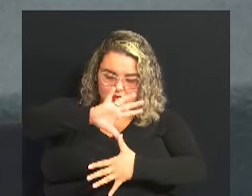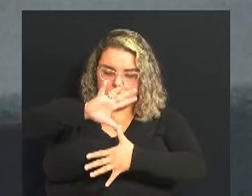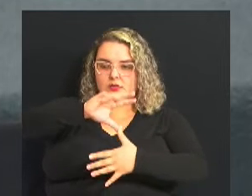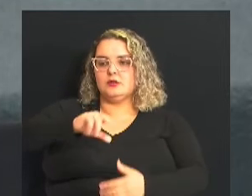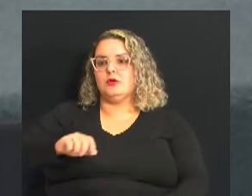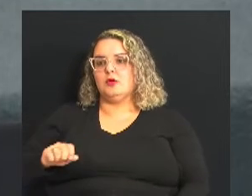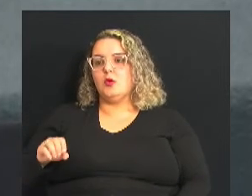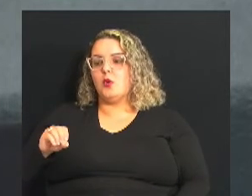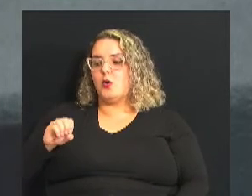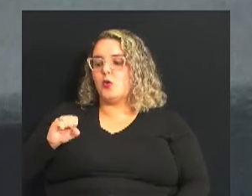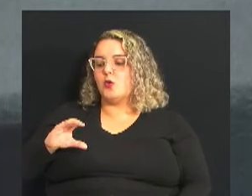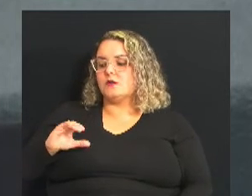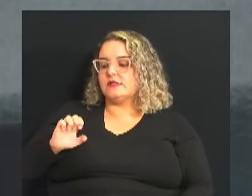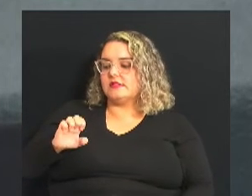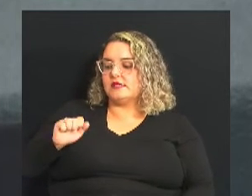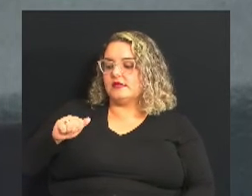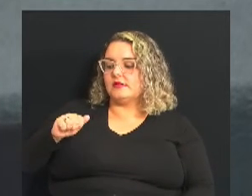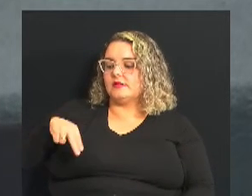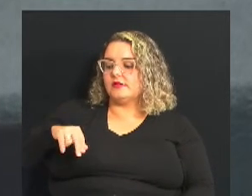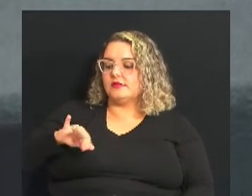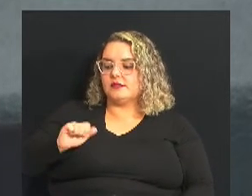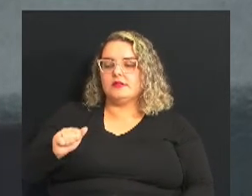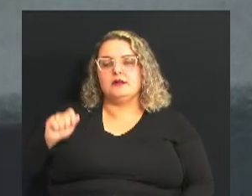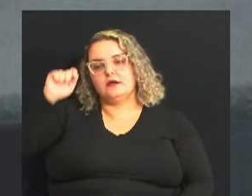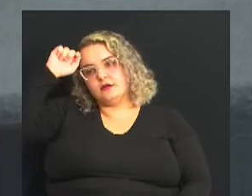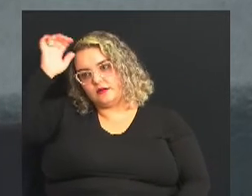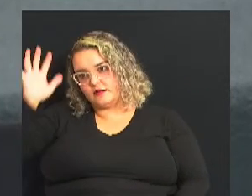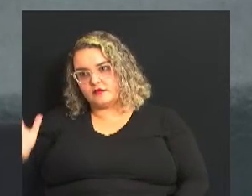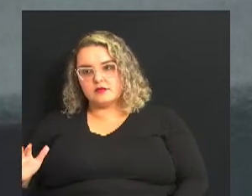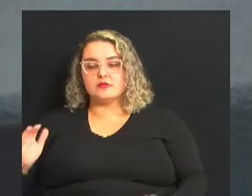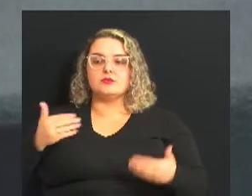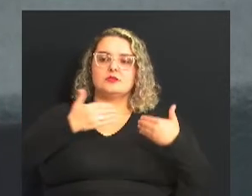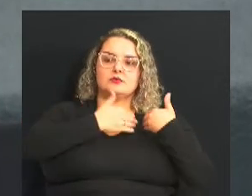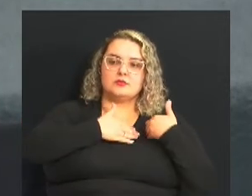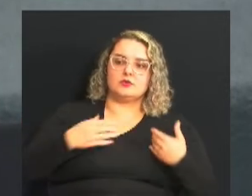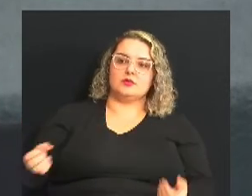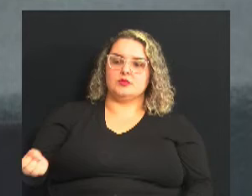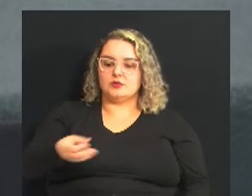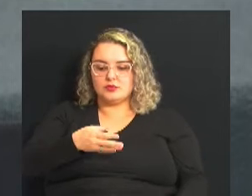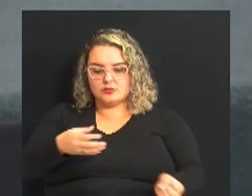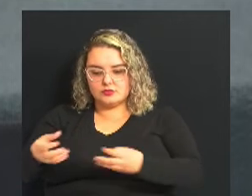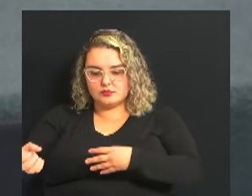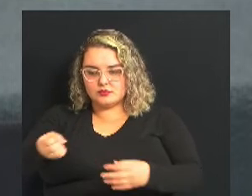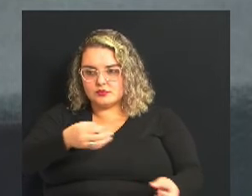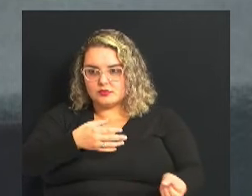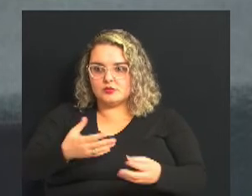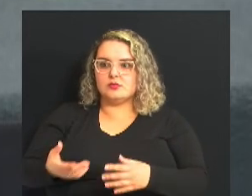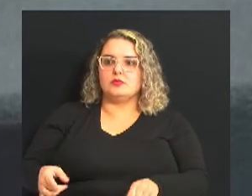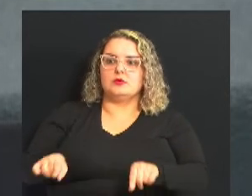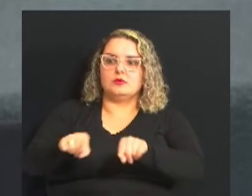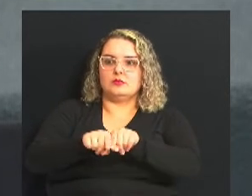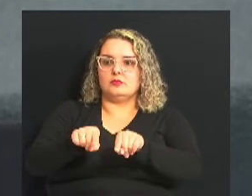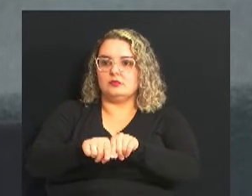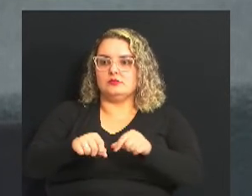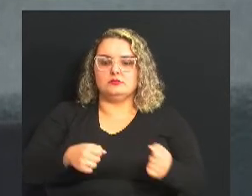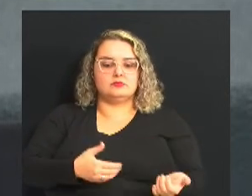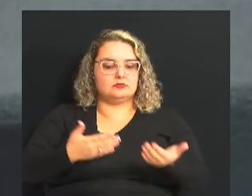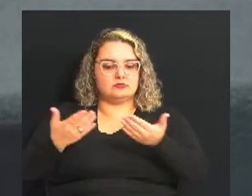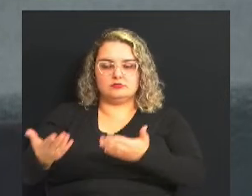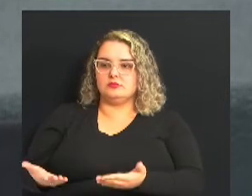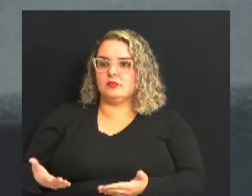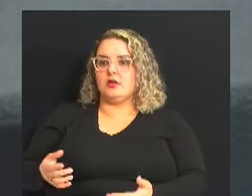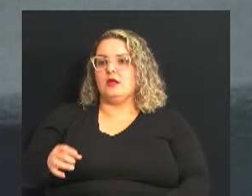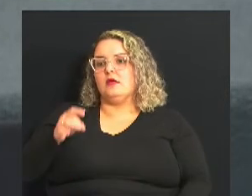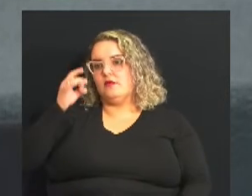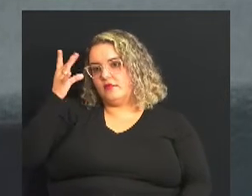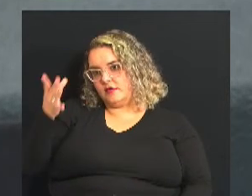Nosso papel é a educação, né? Somos responsáveis também por inovações, né? assim como trazer É muito fácil fazer rede aqui,